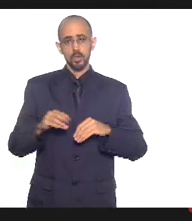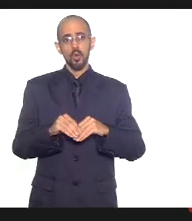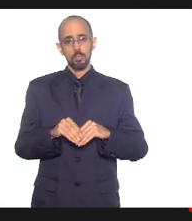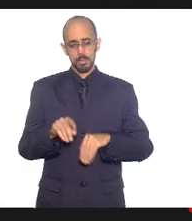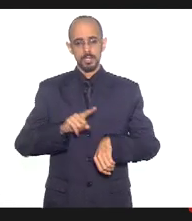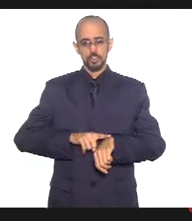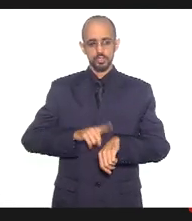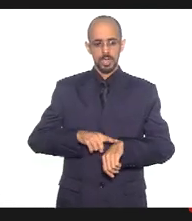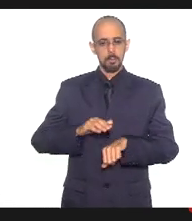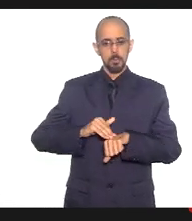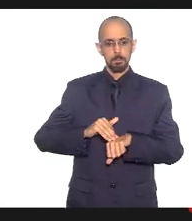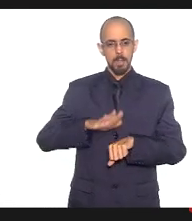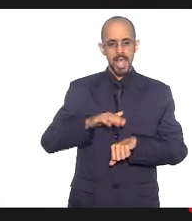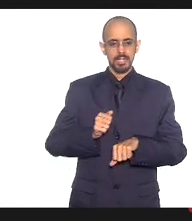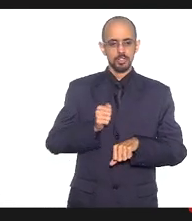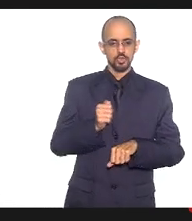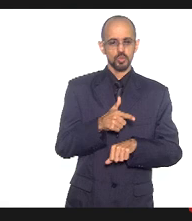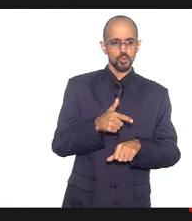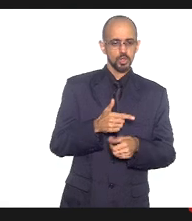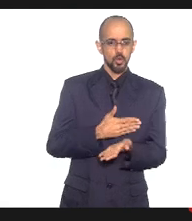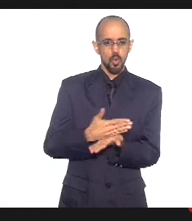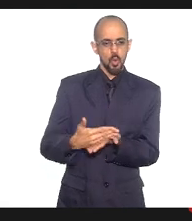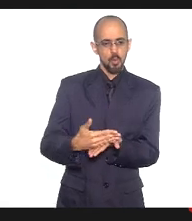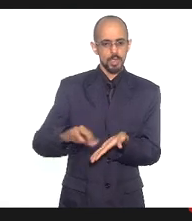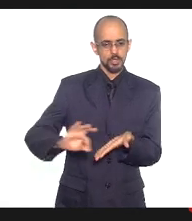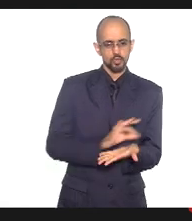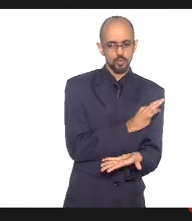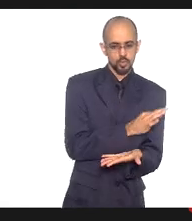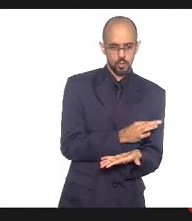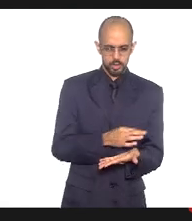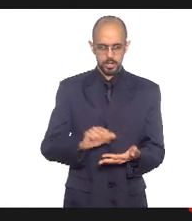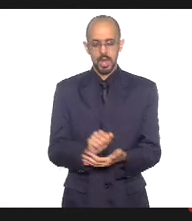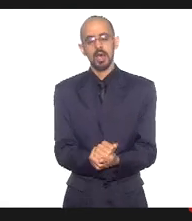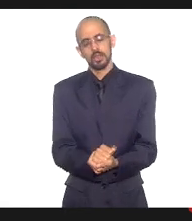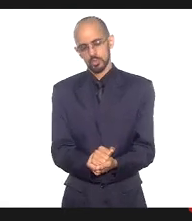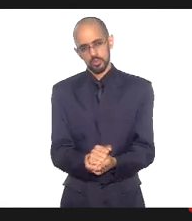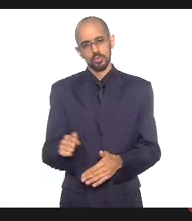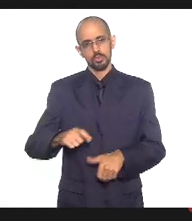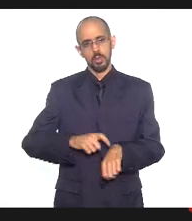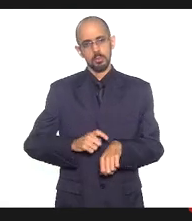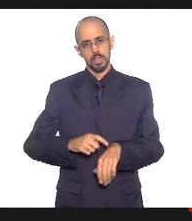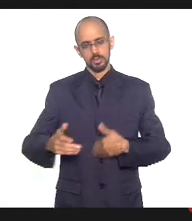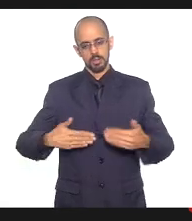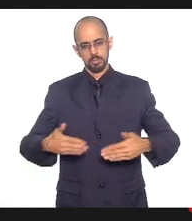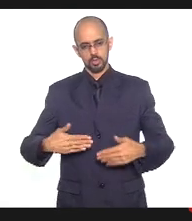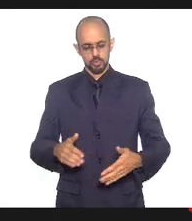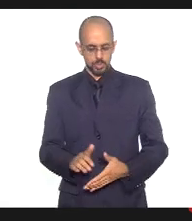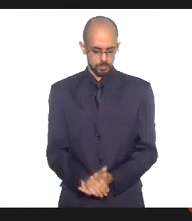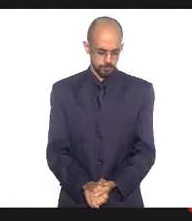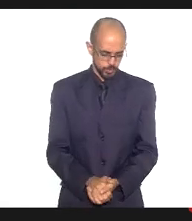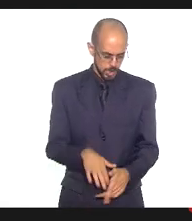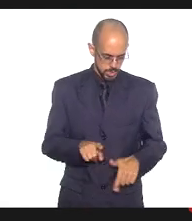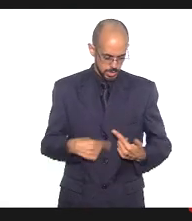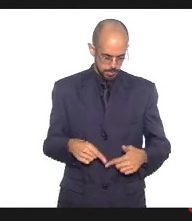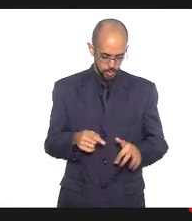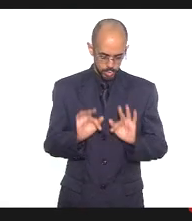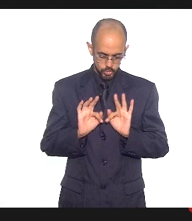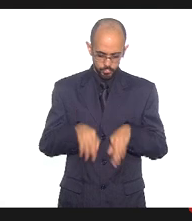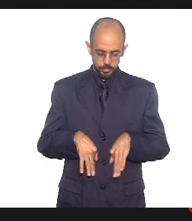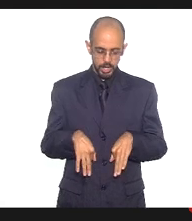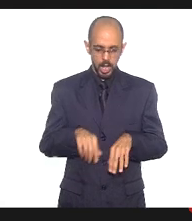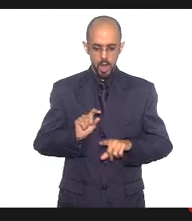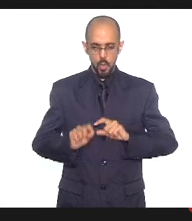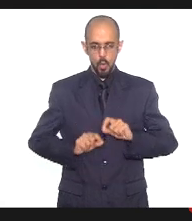do período inicial previsto para a produção do campo, né? E, por fim,